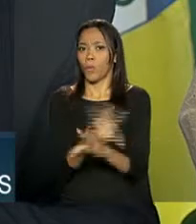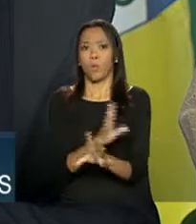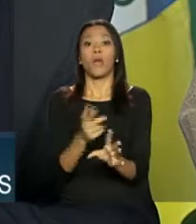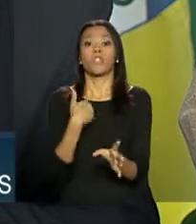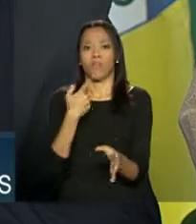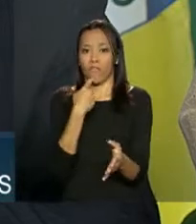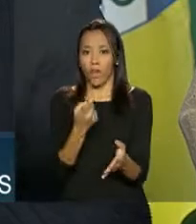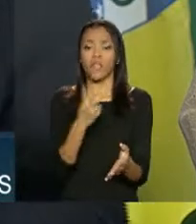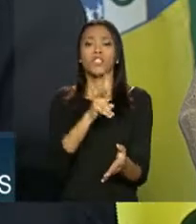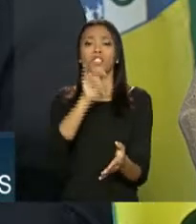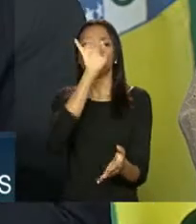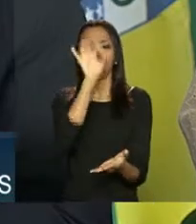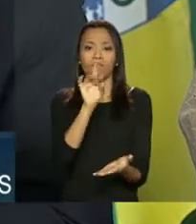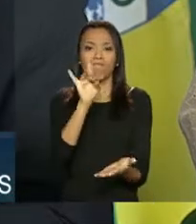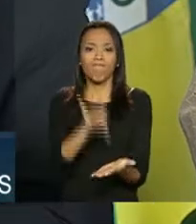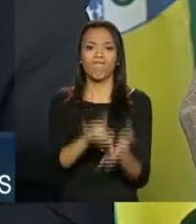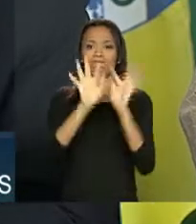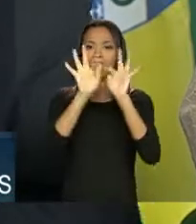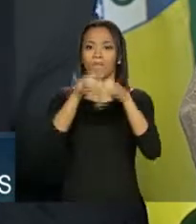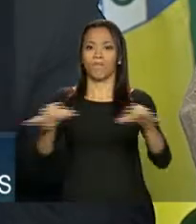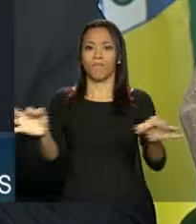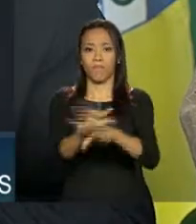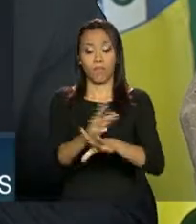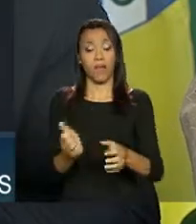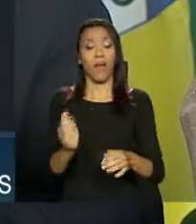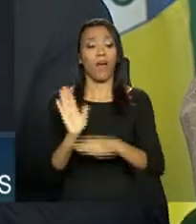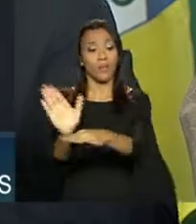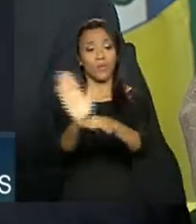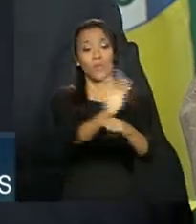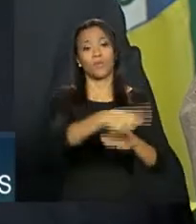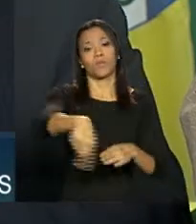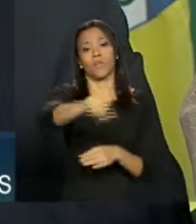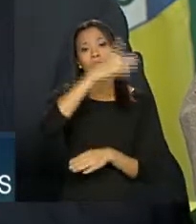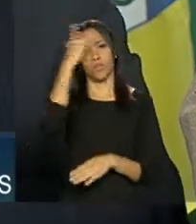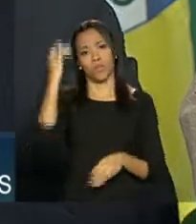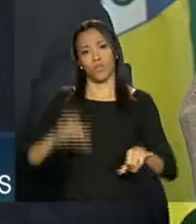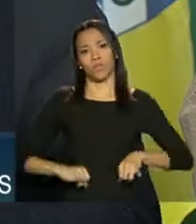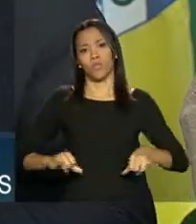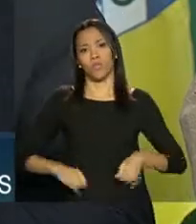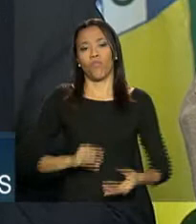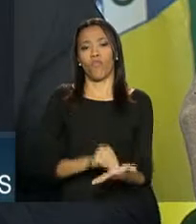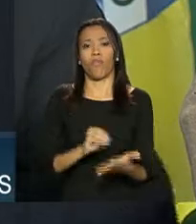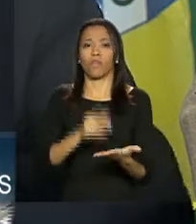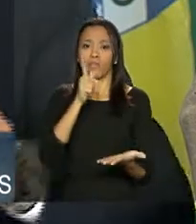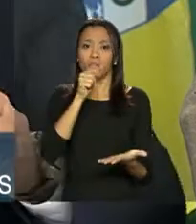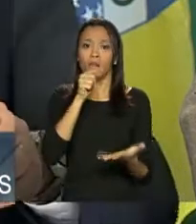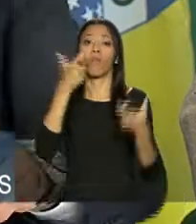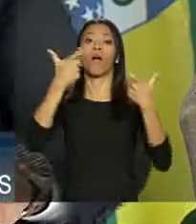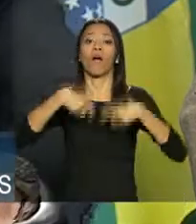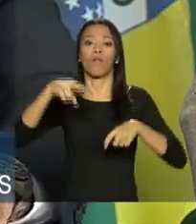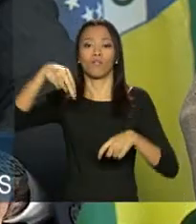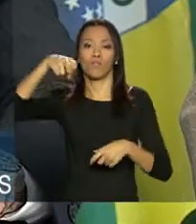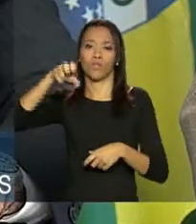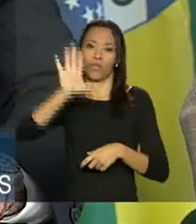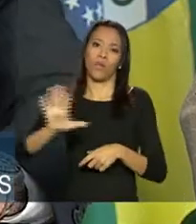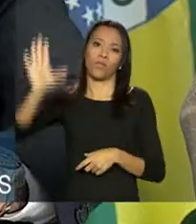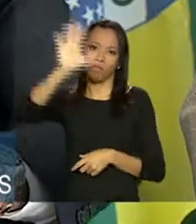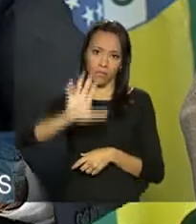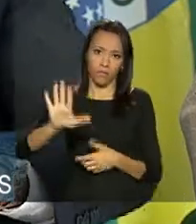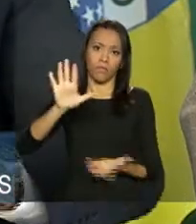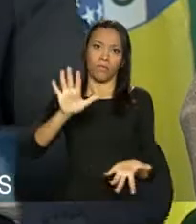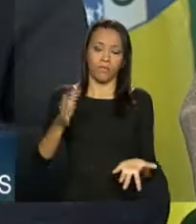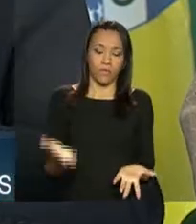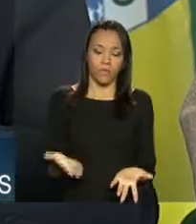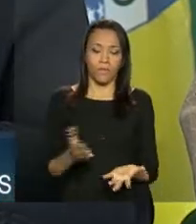vão dar um conforto maior a essa população do Nordeste que está sofrendo com a questão da